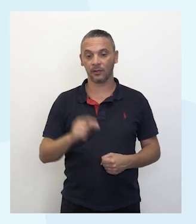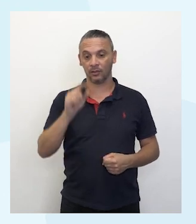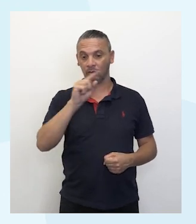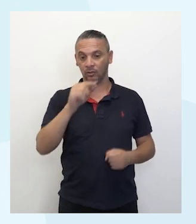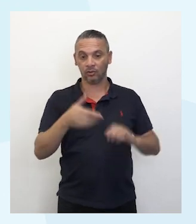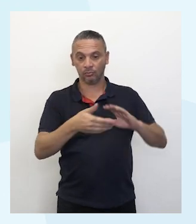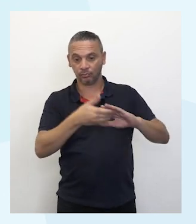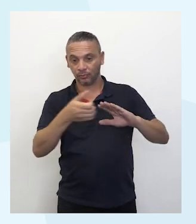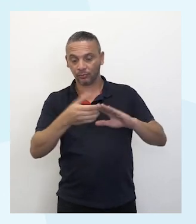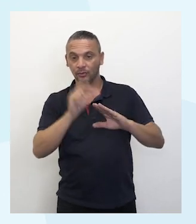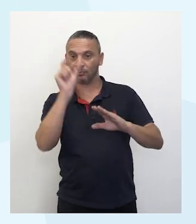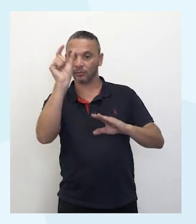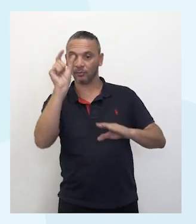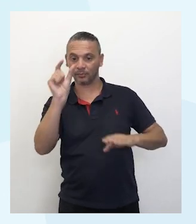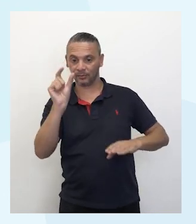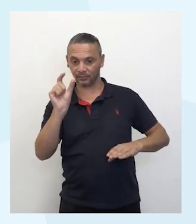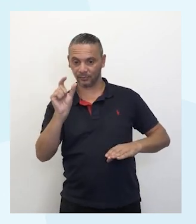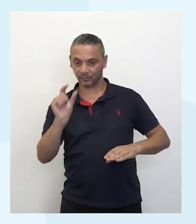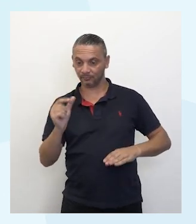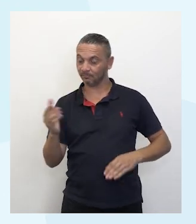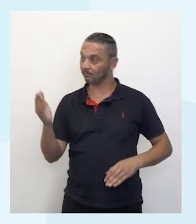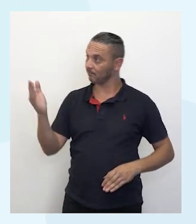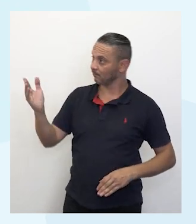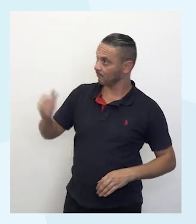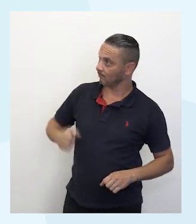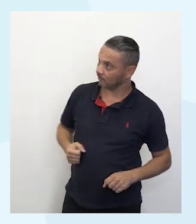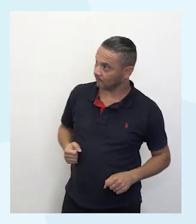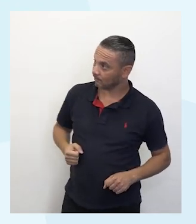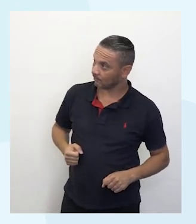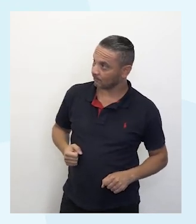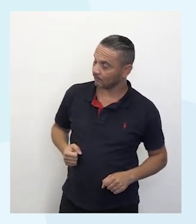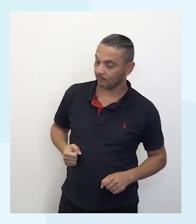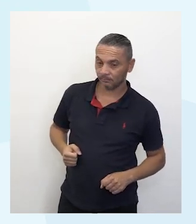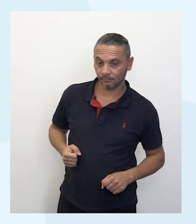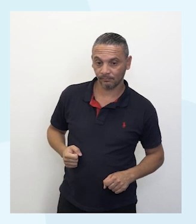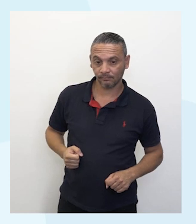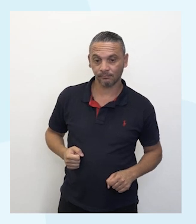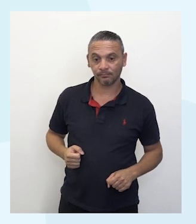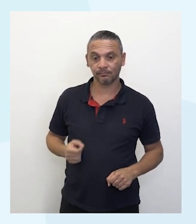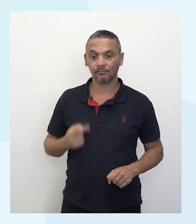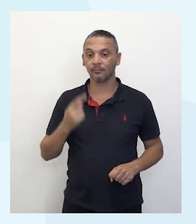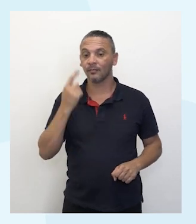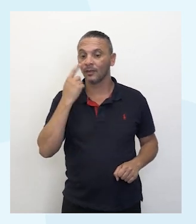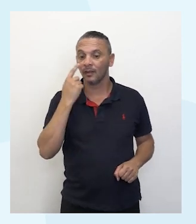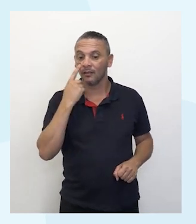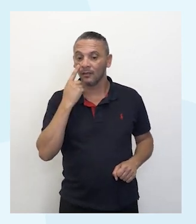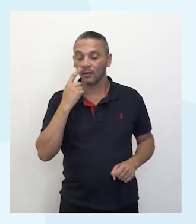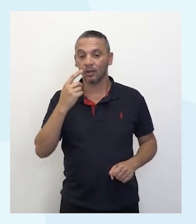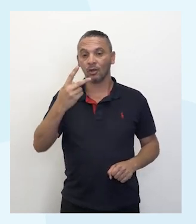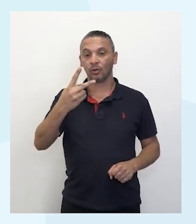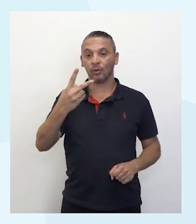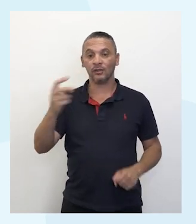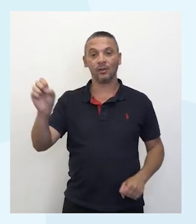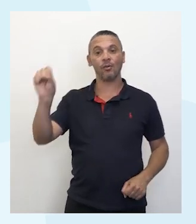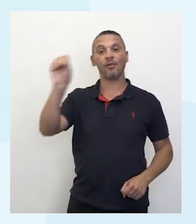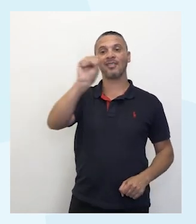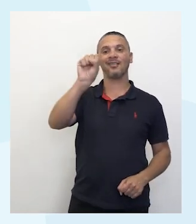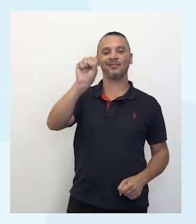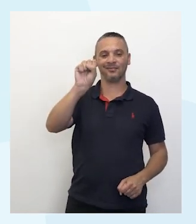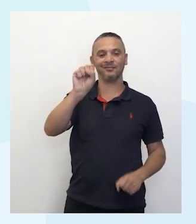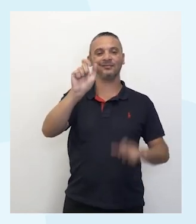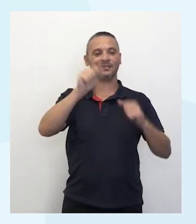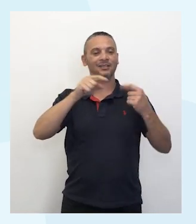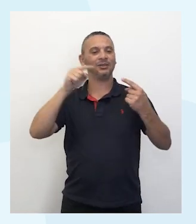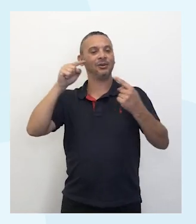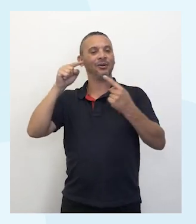sair, esse 2 sai, ó, esse 2 sai e esse 2 sai. Então, a gente tem aí todos os quadradinhos possíveis para sair de